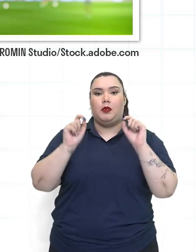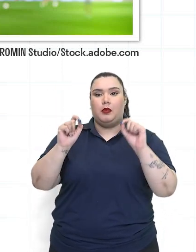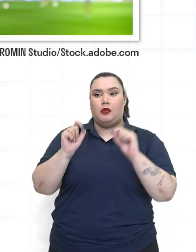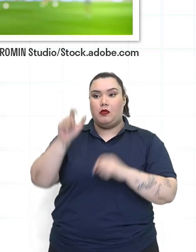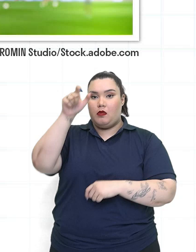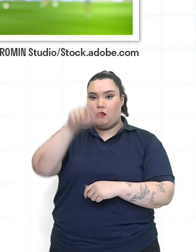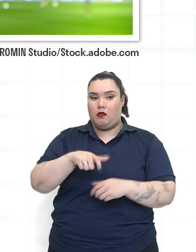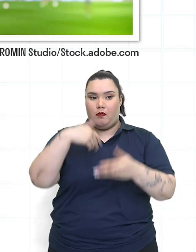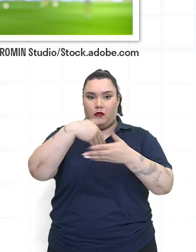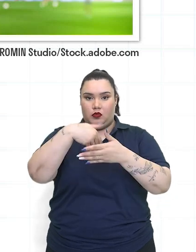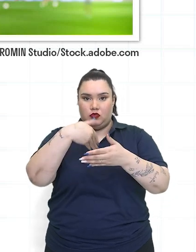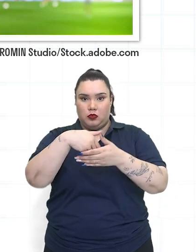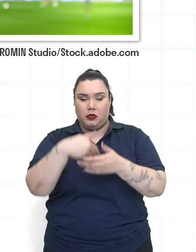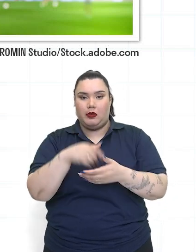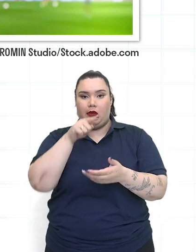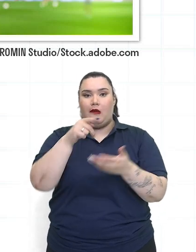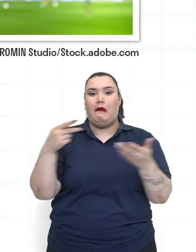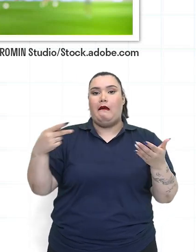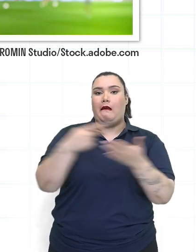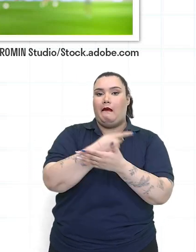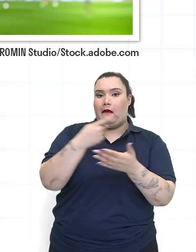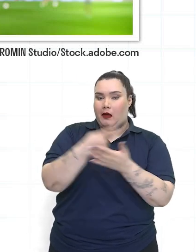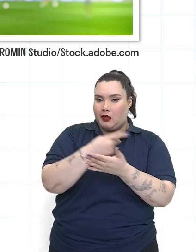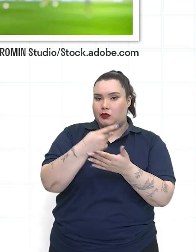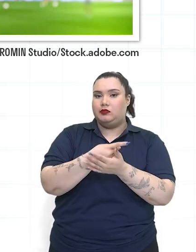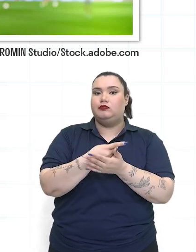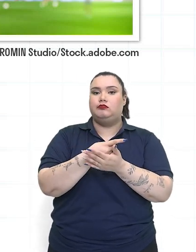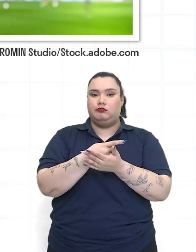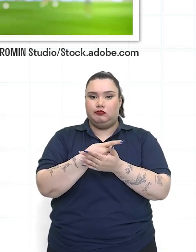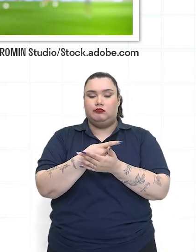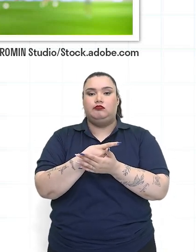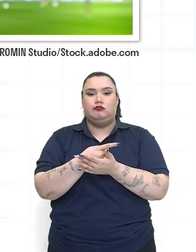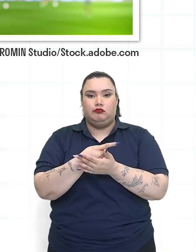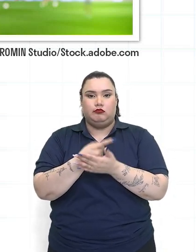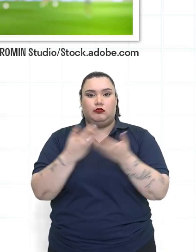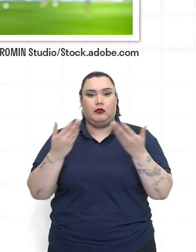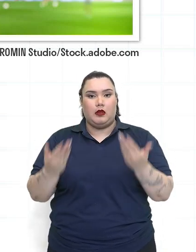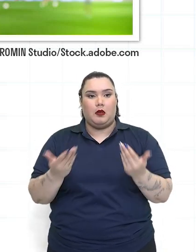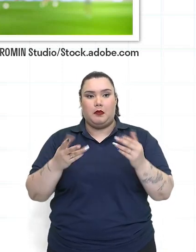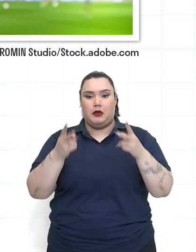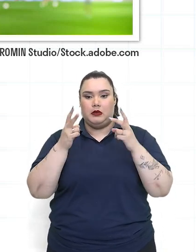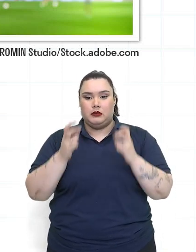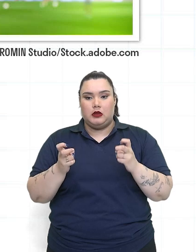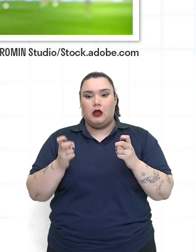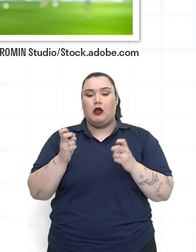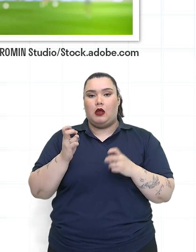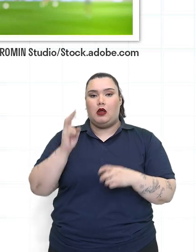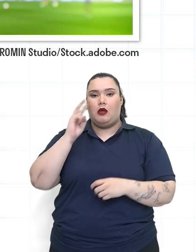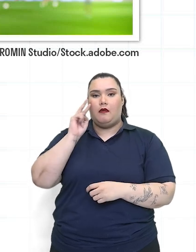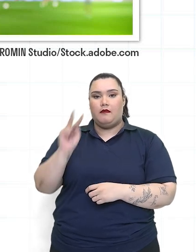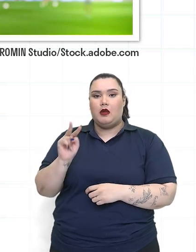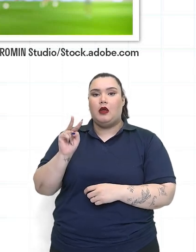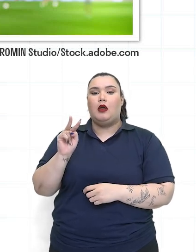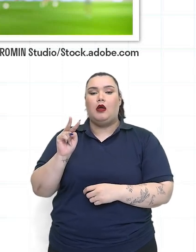o jogador cometeu uma falta grave, né? Então, observe que a